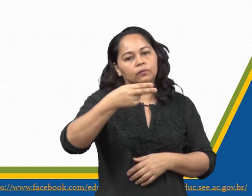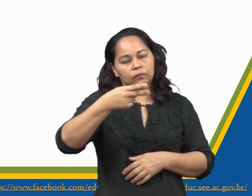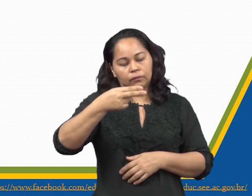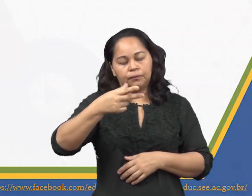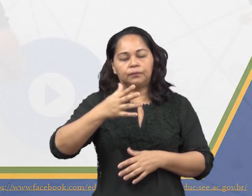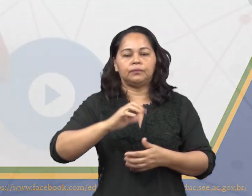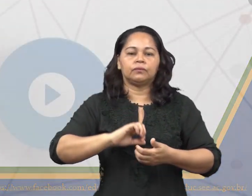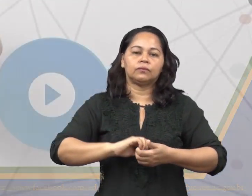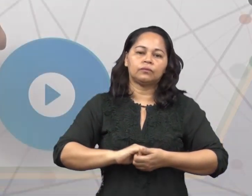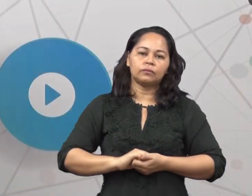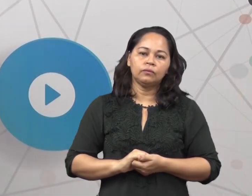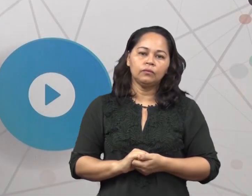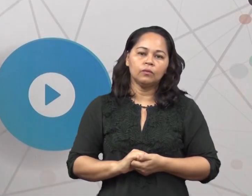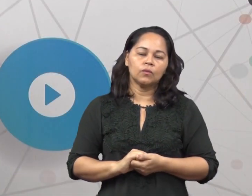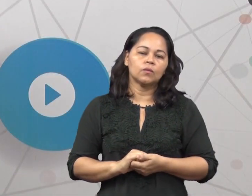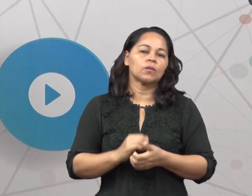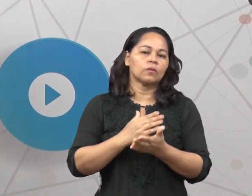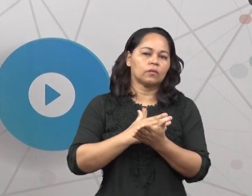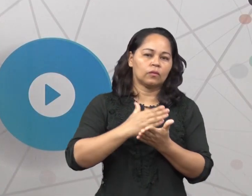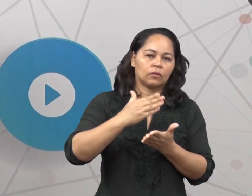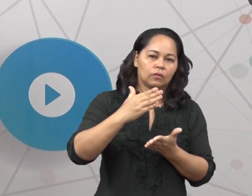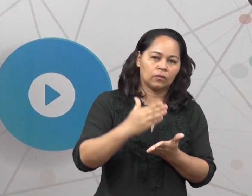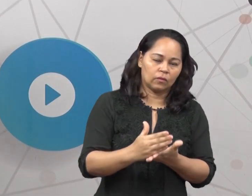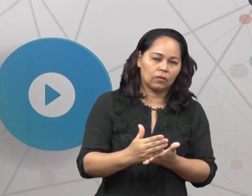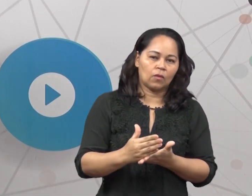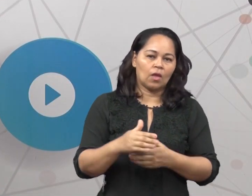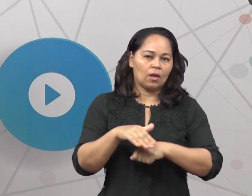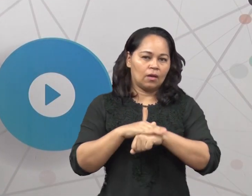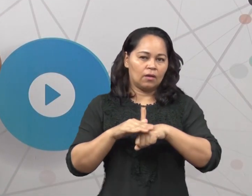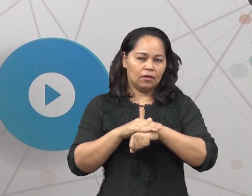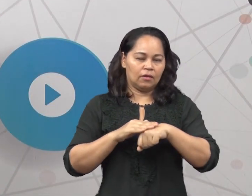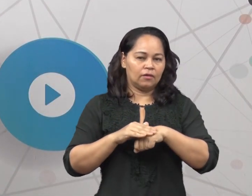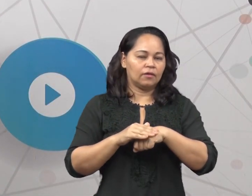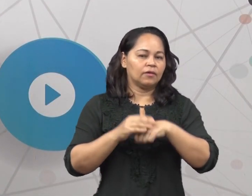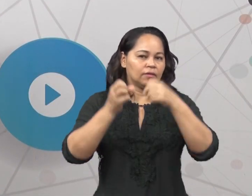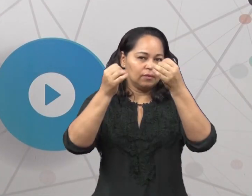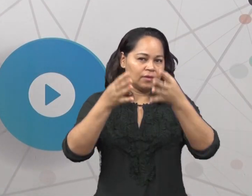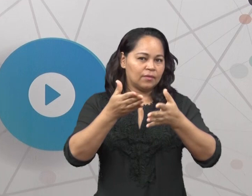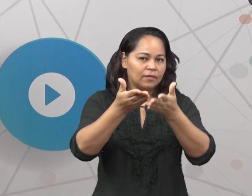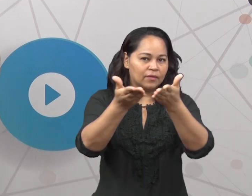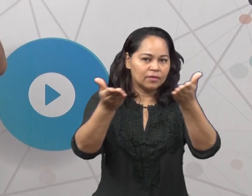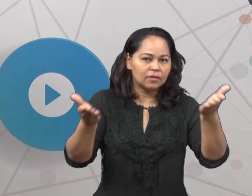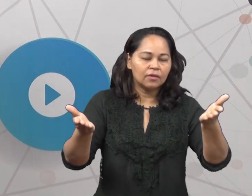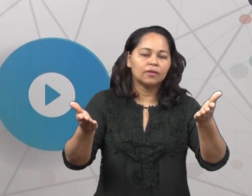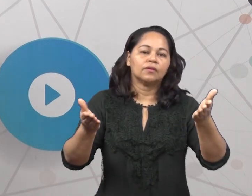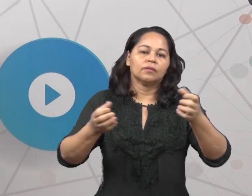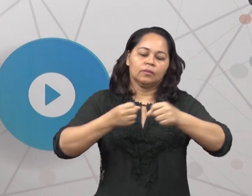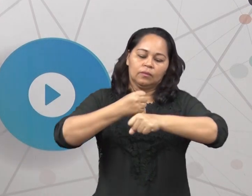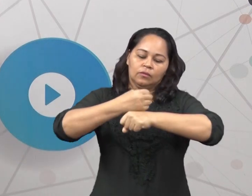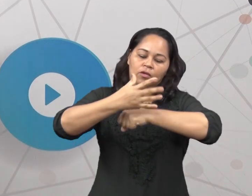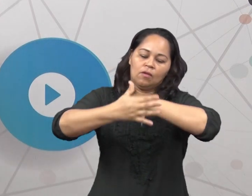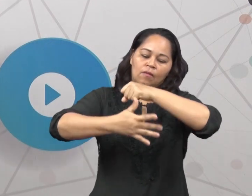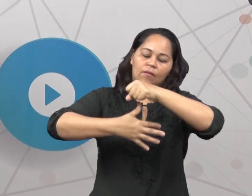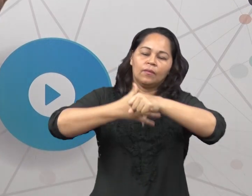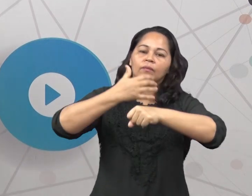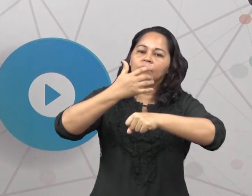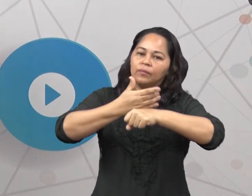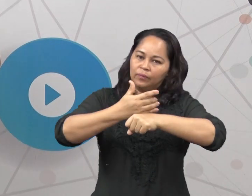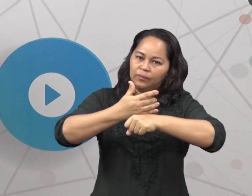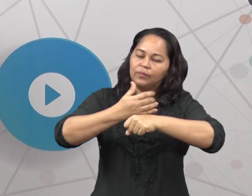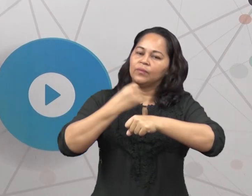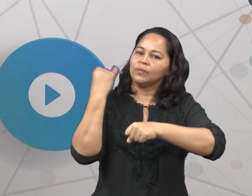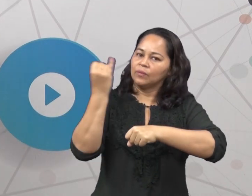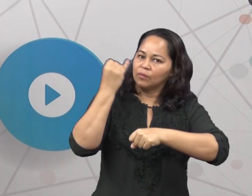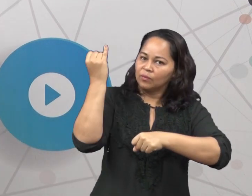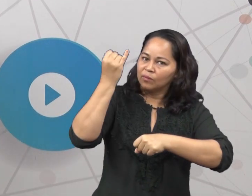Como eu comecei a aula, eu gostaria de falar com vocês. O tempo é importante. Como você está gastando o seu tempo? Como você está usando o